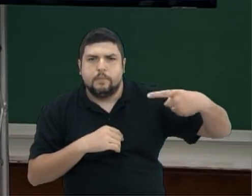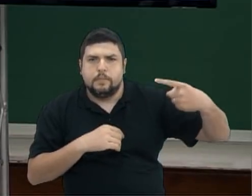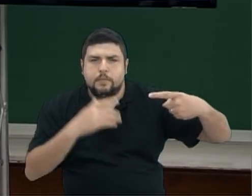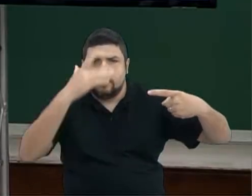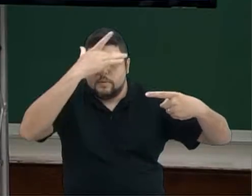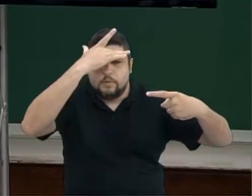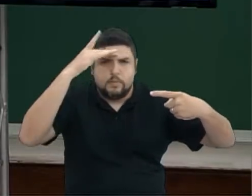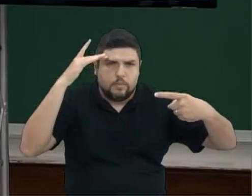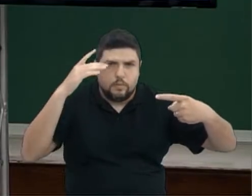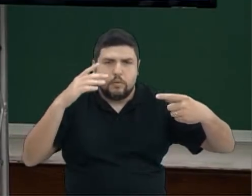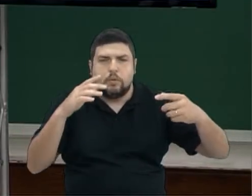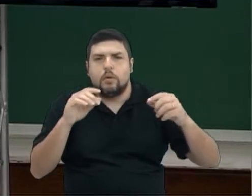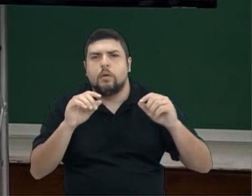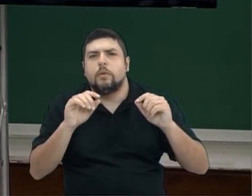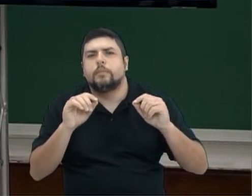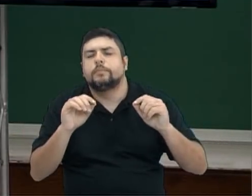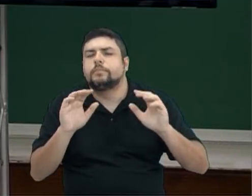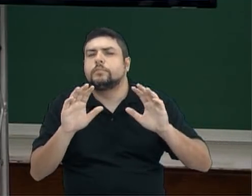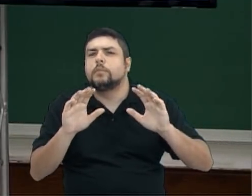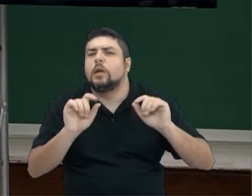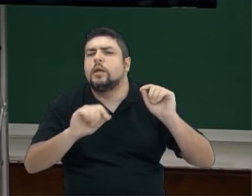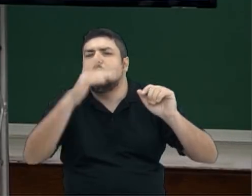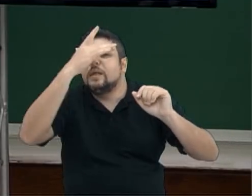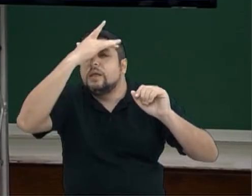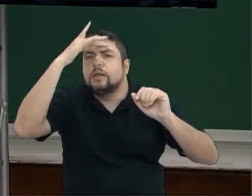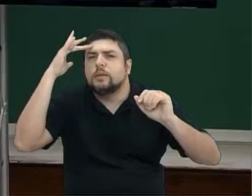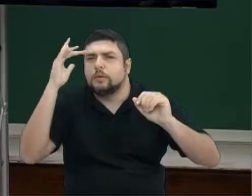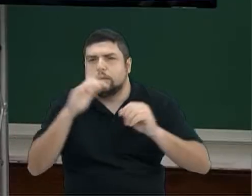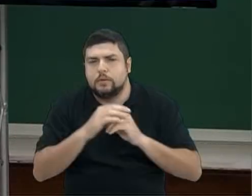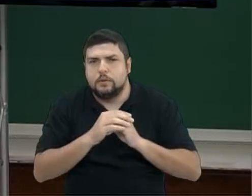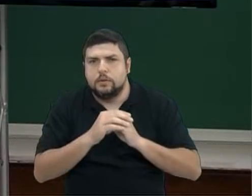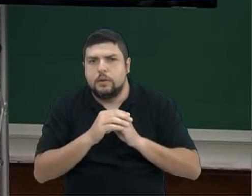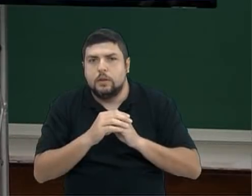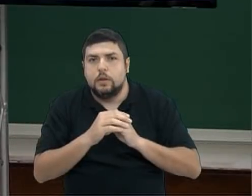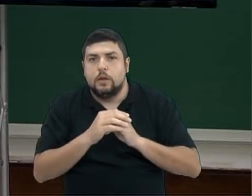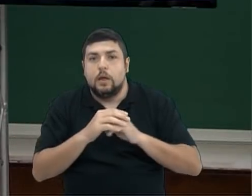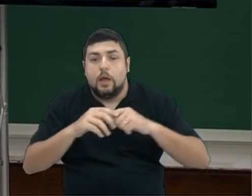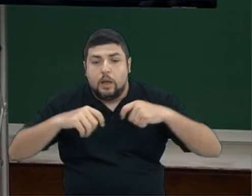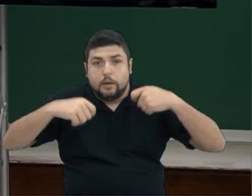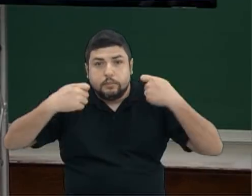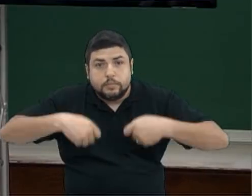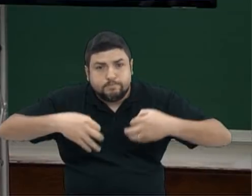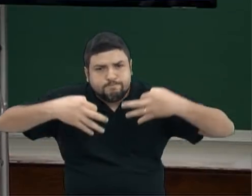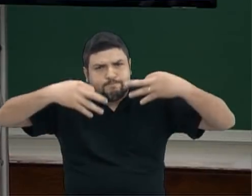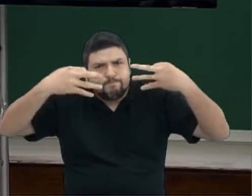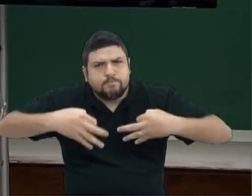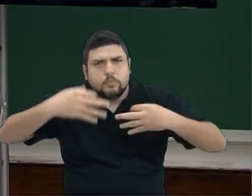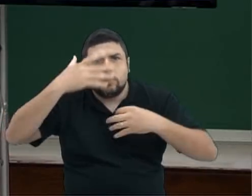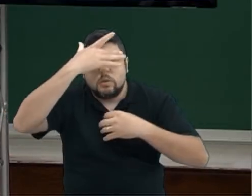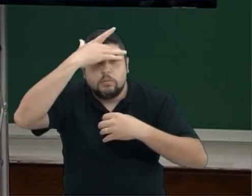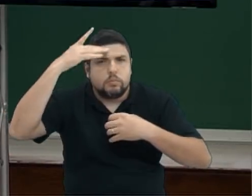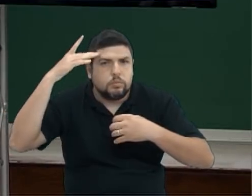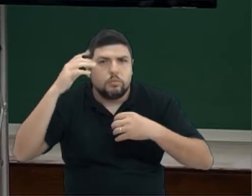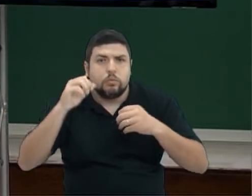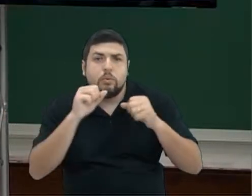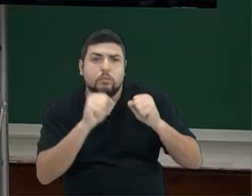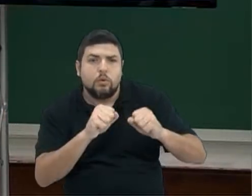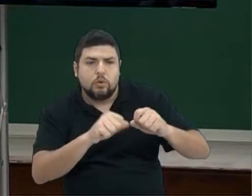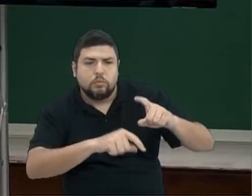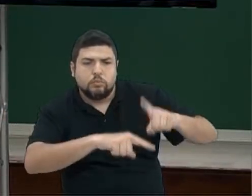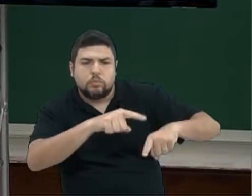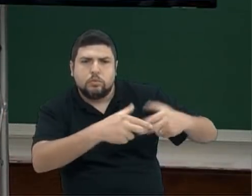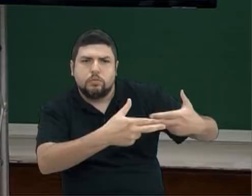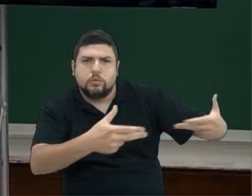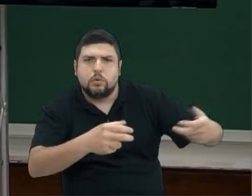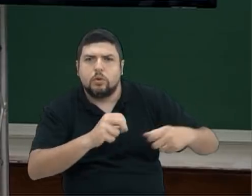discurso? Primeira coisa, não precisa necessariamente ser pessoa. Pode ser objeto, pode ser um